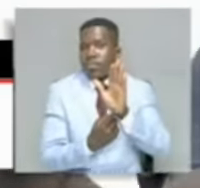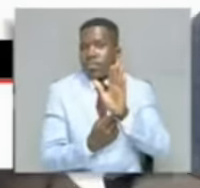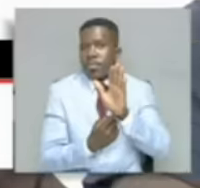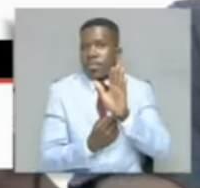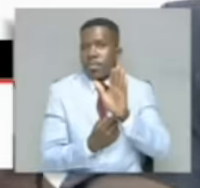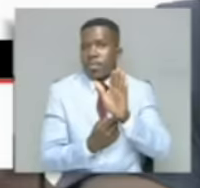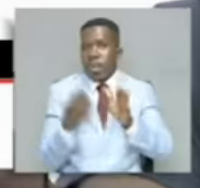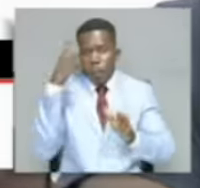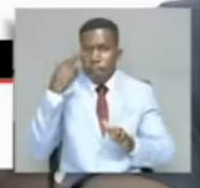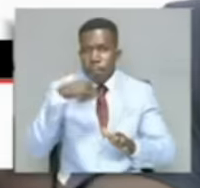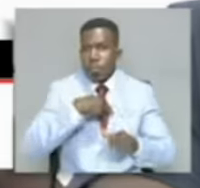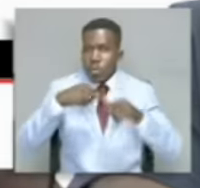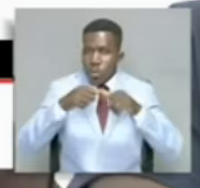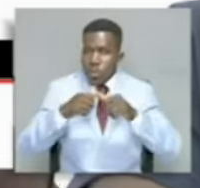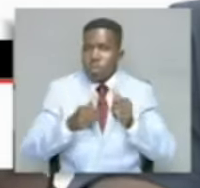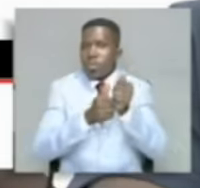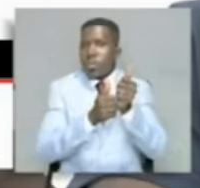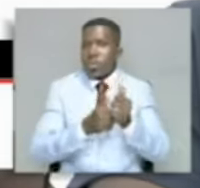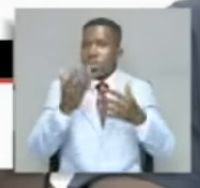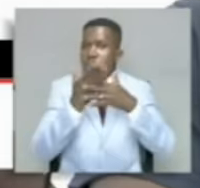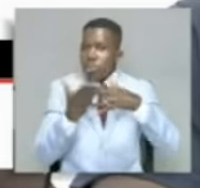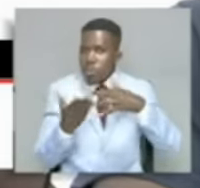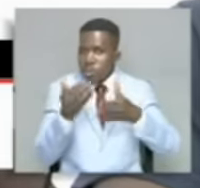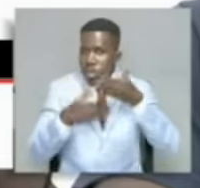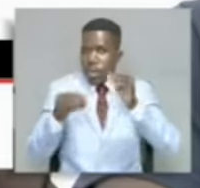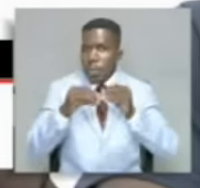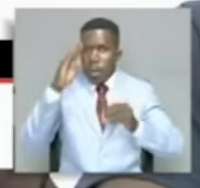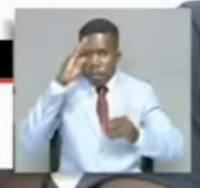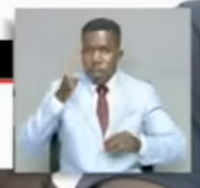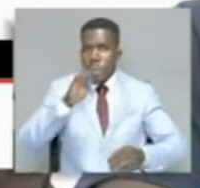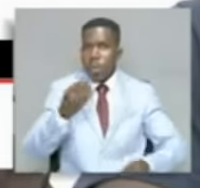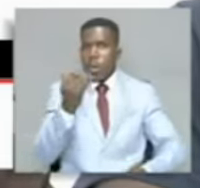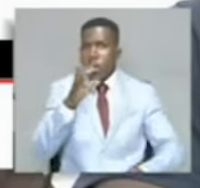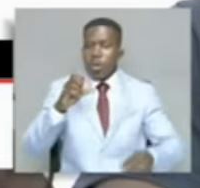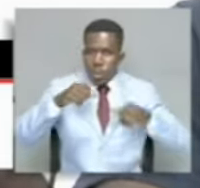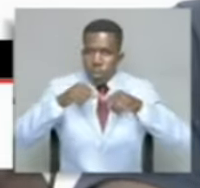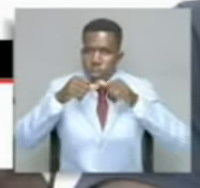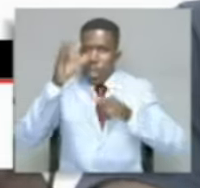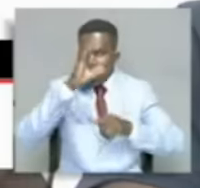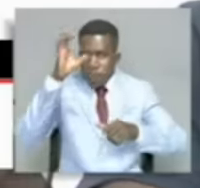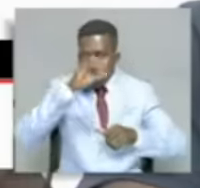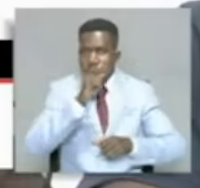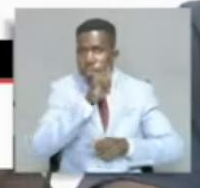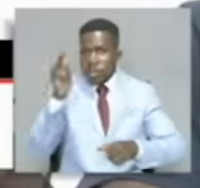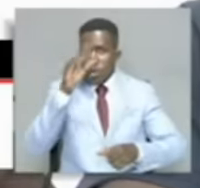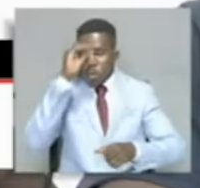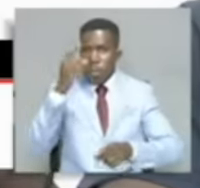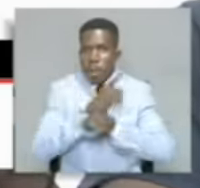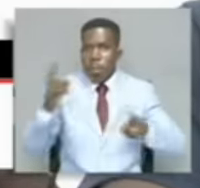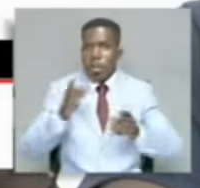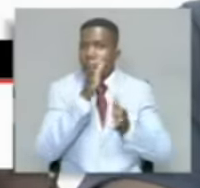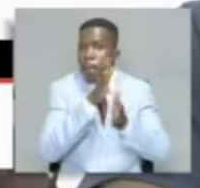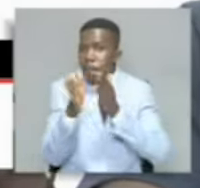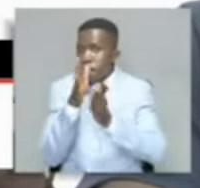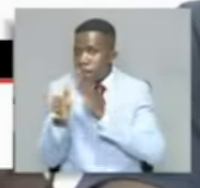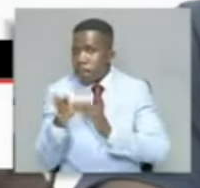e vamos dar seguimento ao processo. Mas, naturalmente, o SIC vai continuar a trabalhar para ir ao encalço desses indivíduos, serem